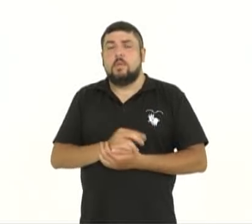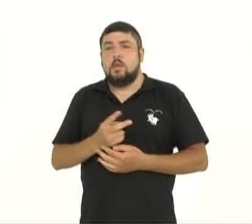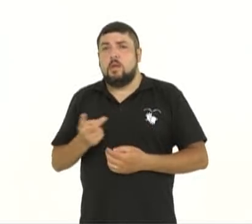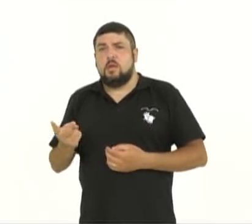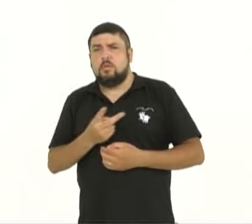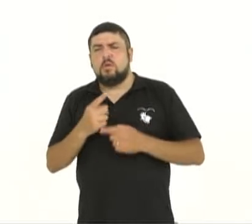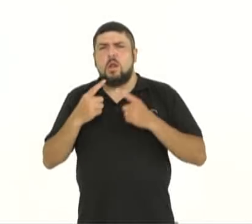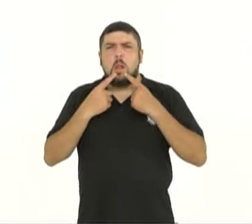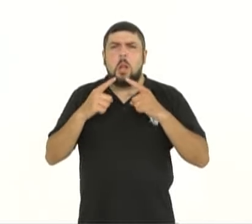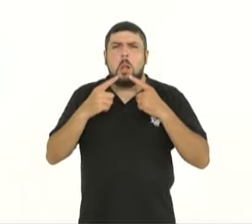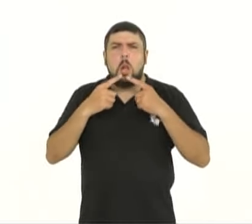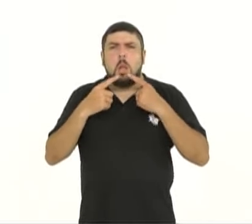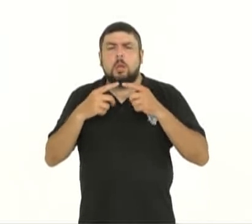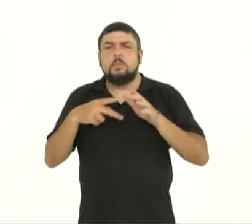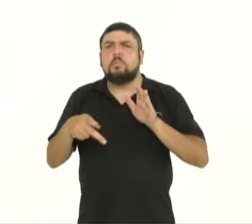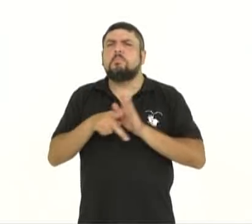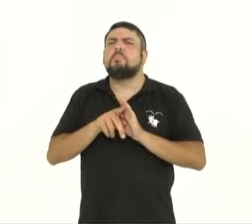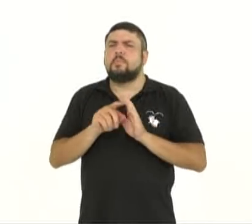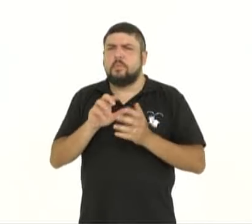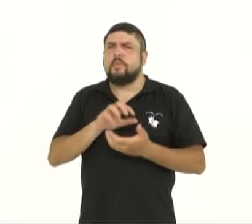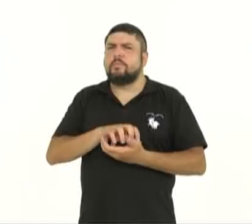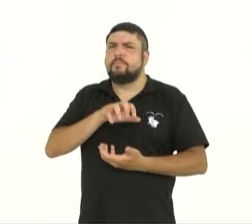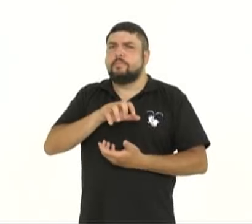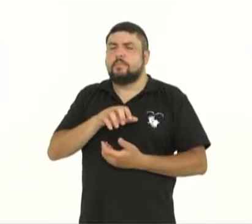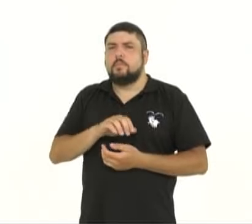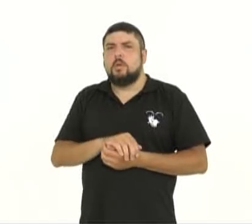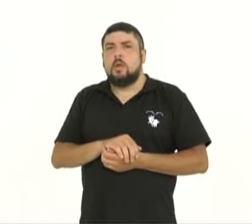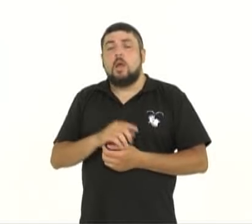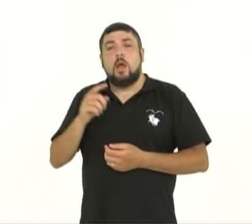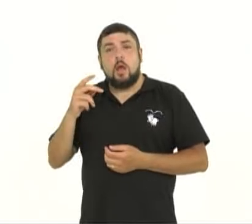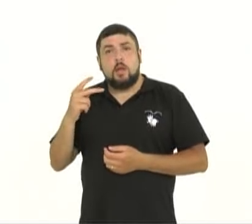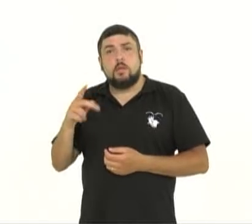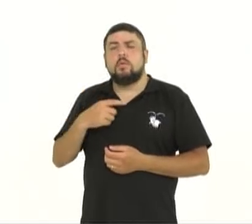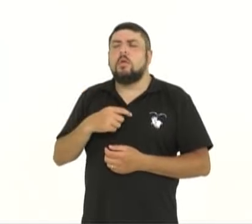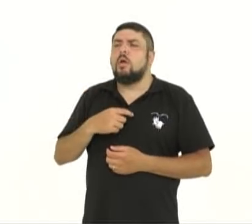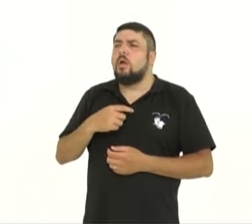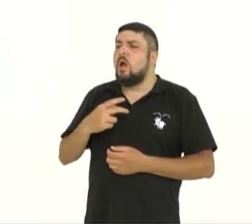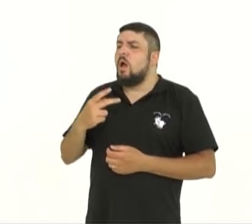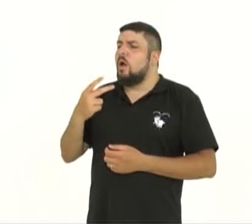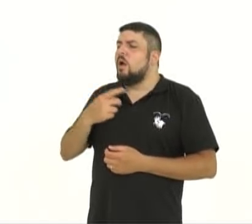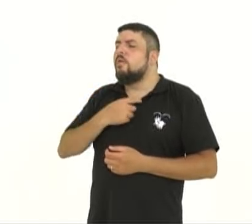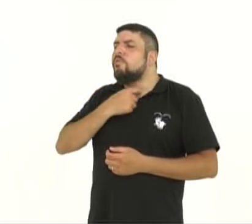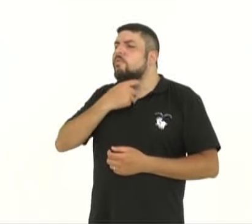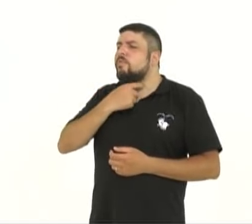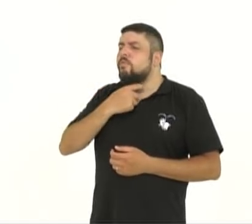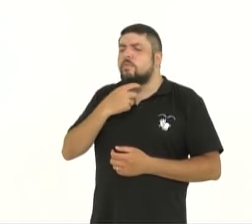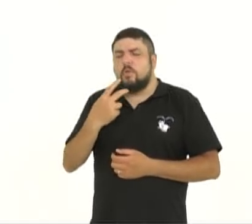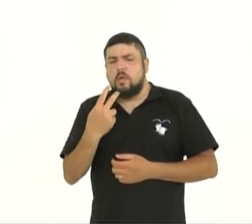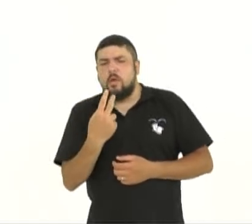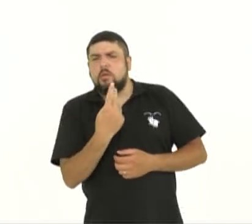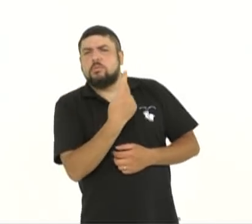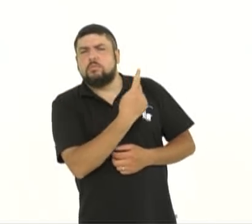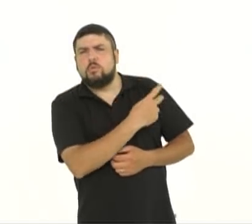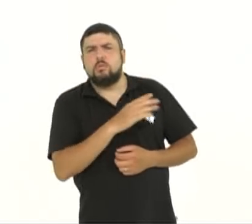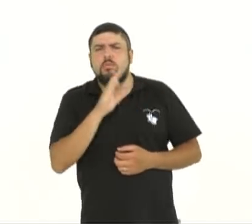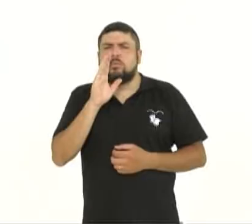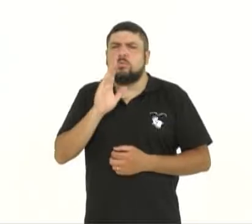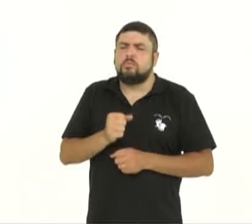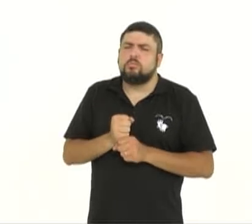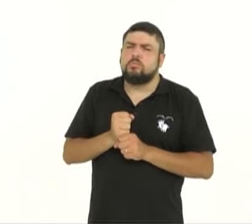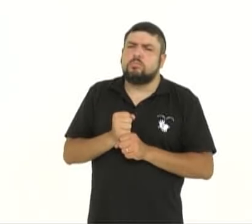diálogo típico da idade, né? No tom da sua voz está a lamúria milenar da espécie dos que